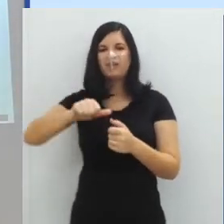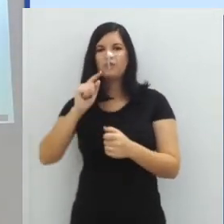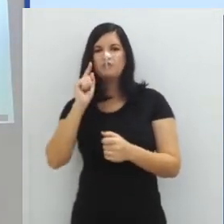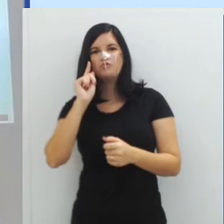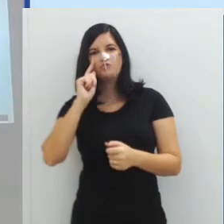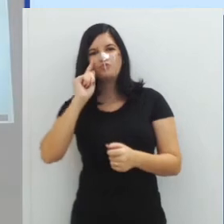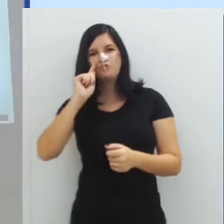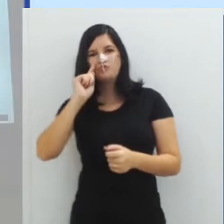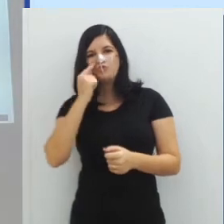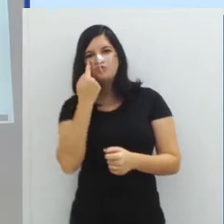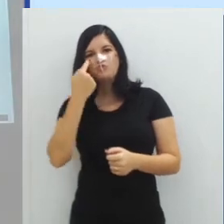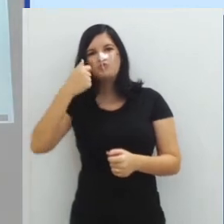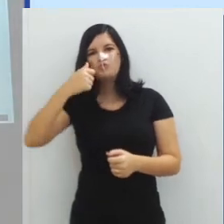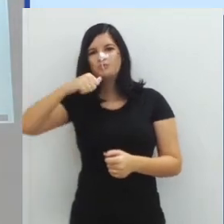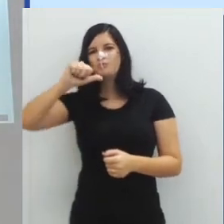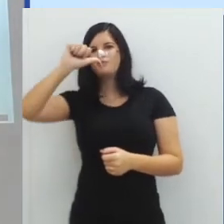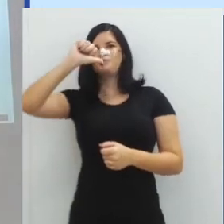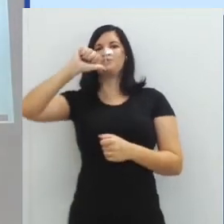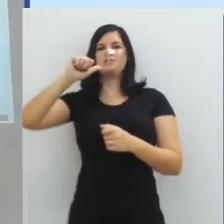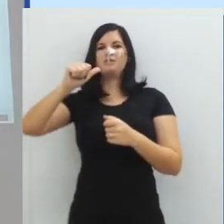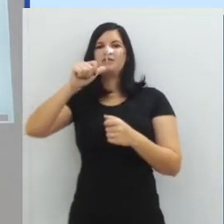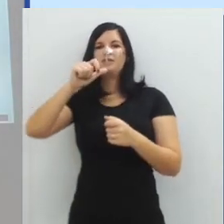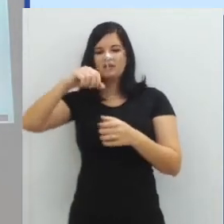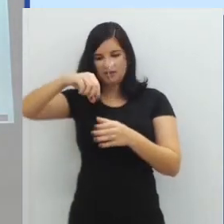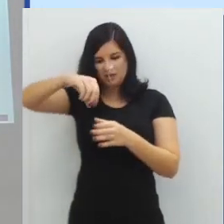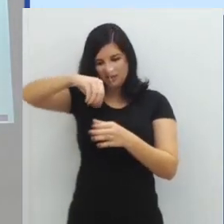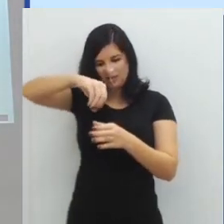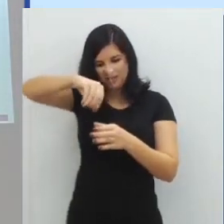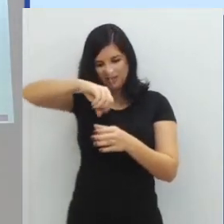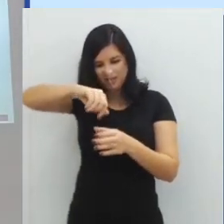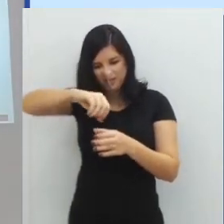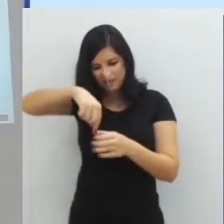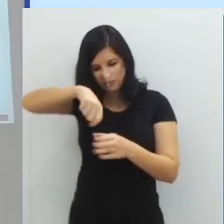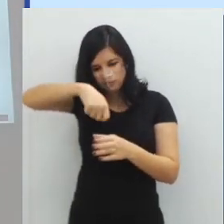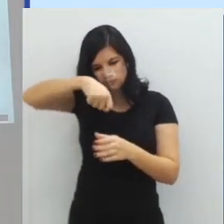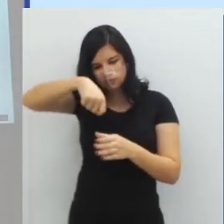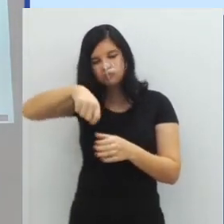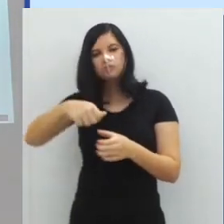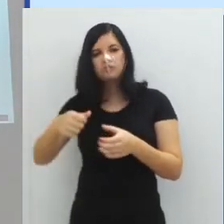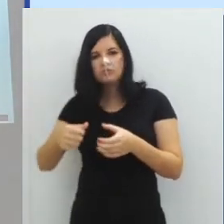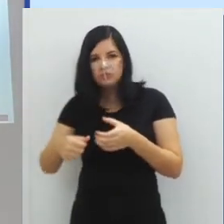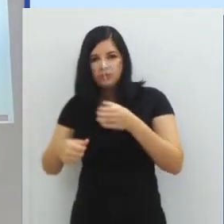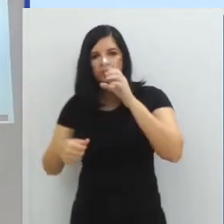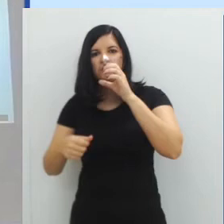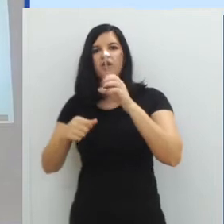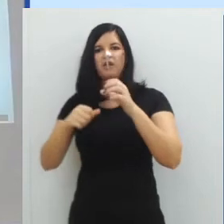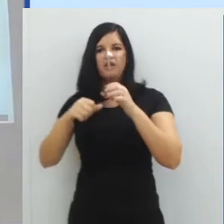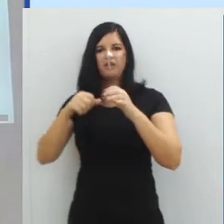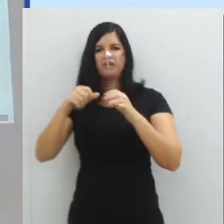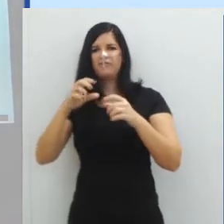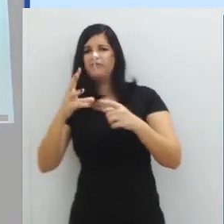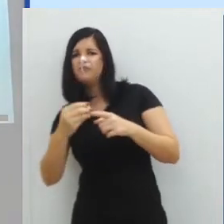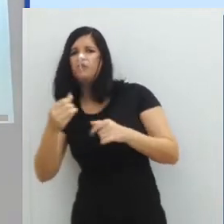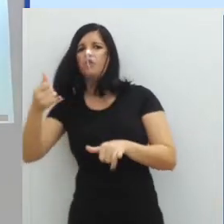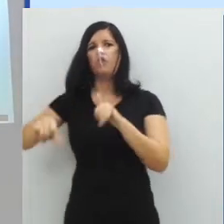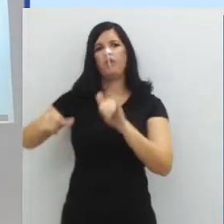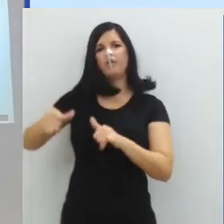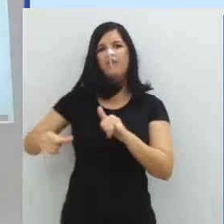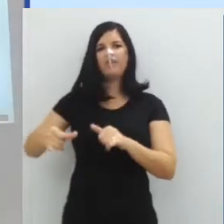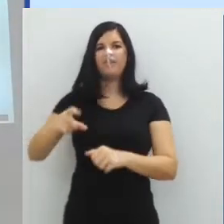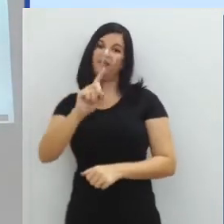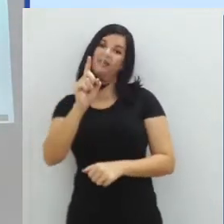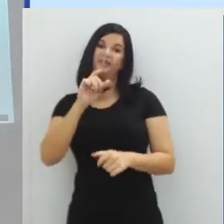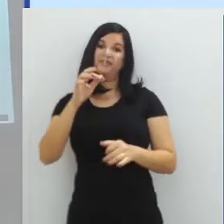dentro de um copo com água, é um fenômeno químico? Não, é apenas um fenômeno físico, porque a cor